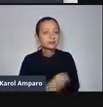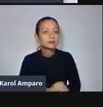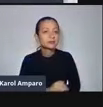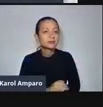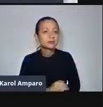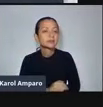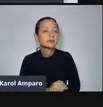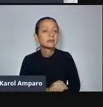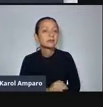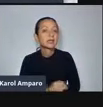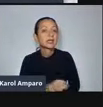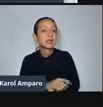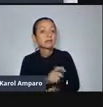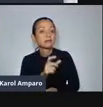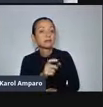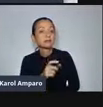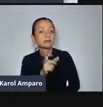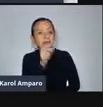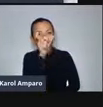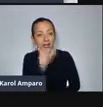que aí estava,